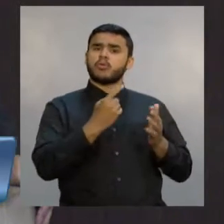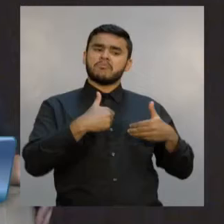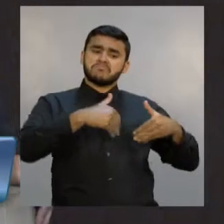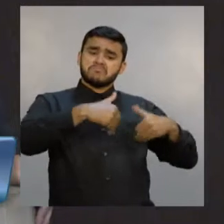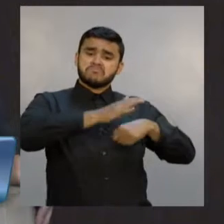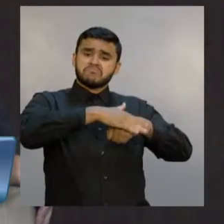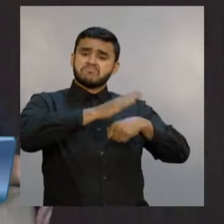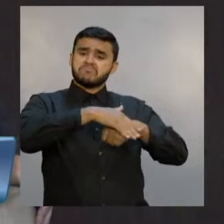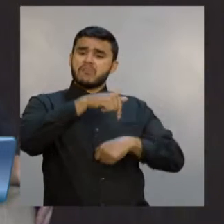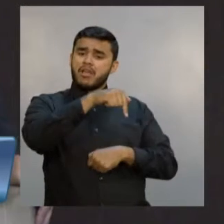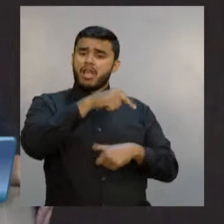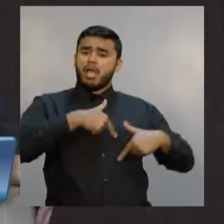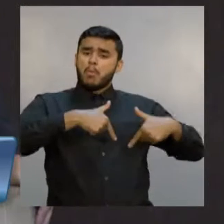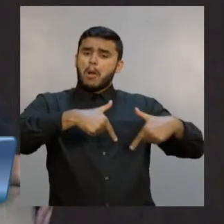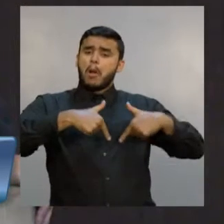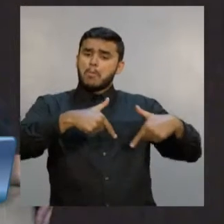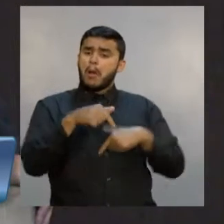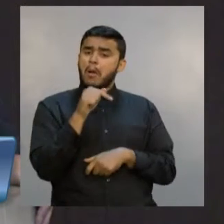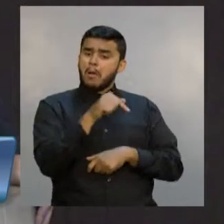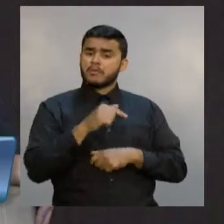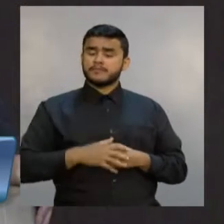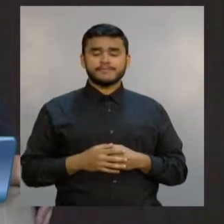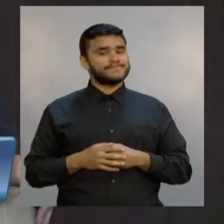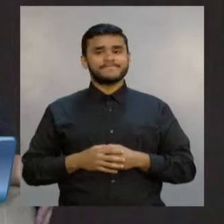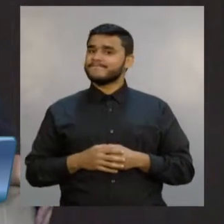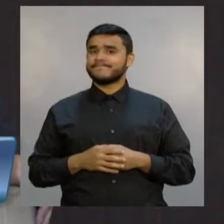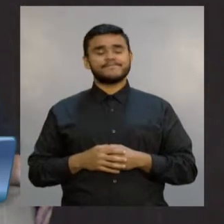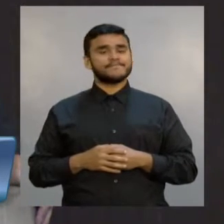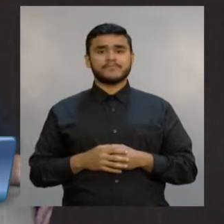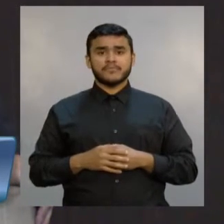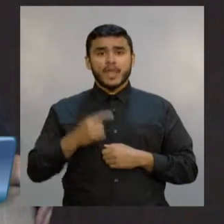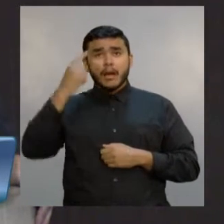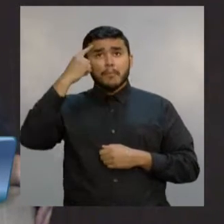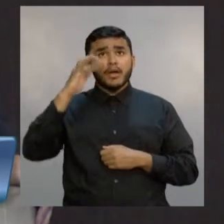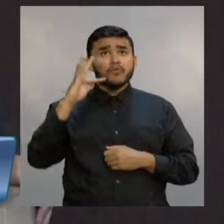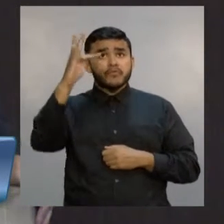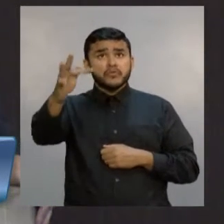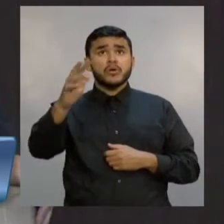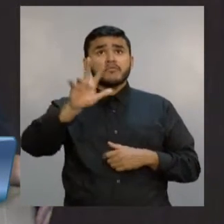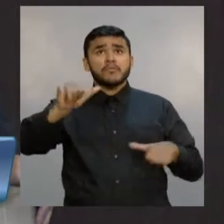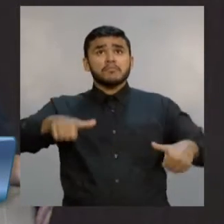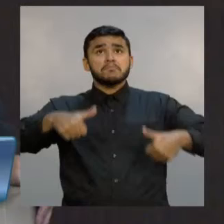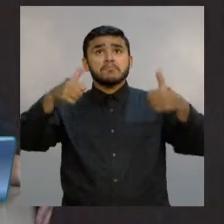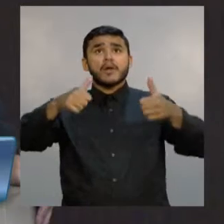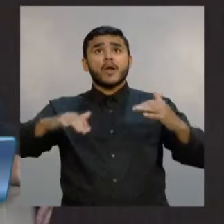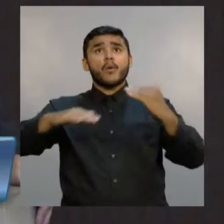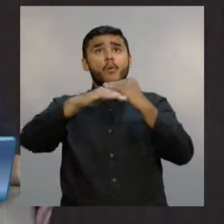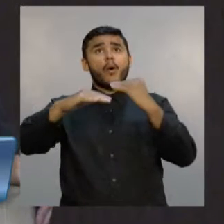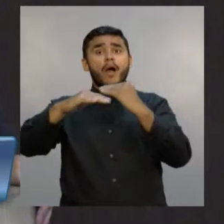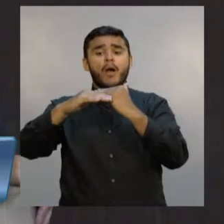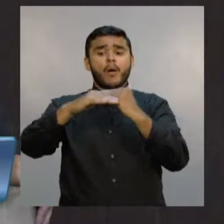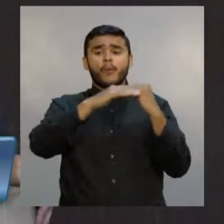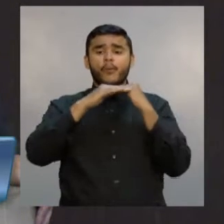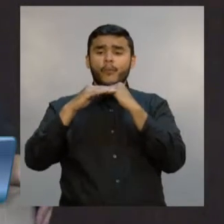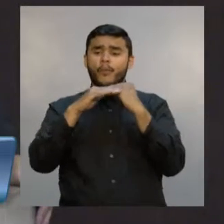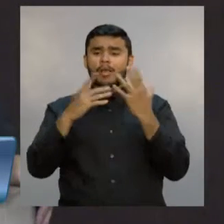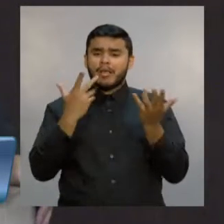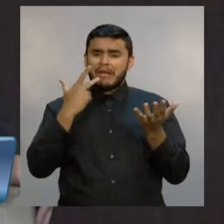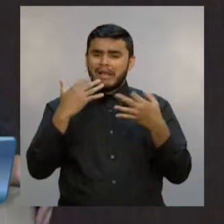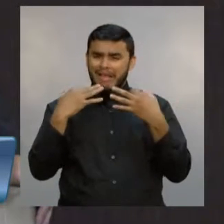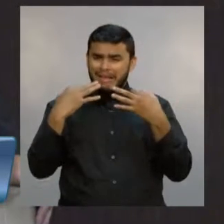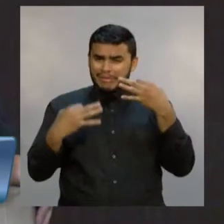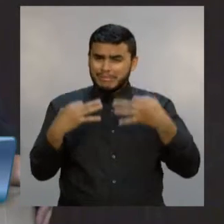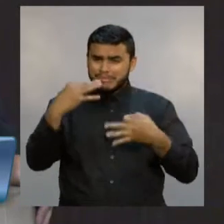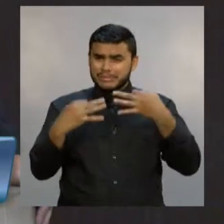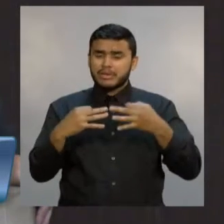nova civilização será uma civilização nascida e parida e educada exclusivamente a